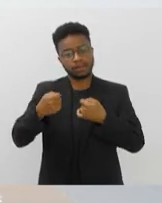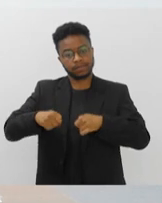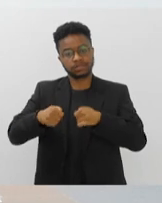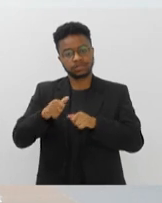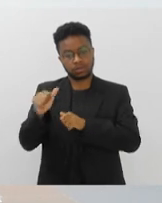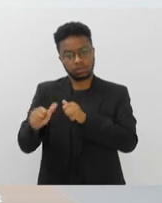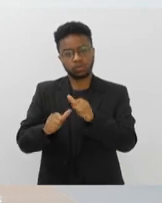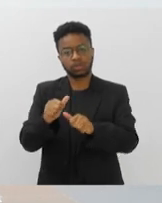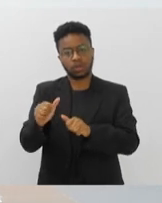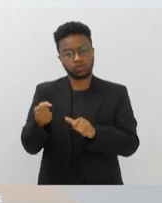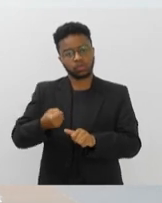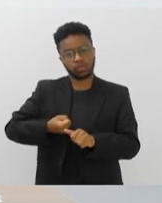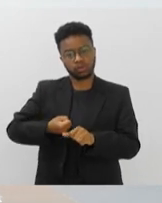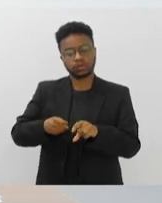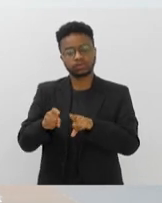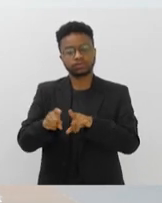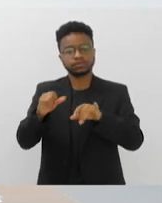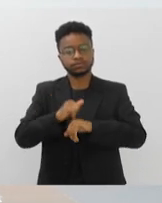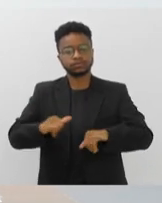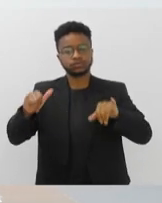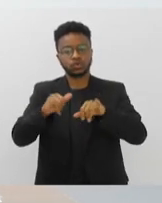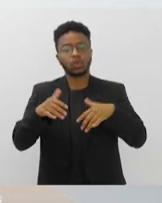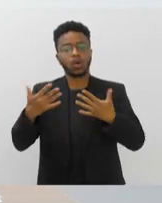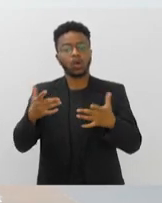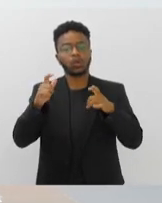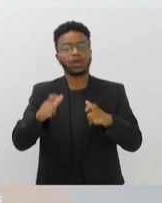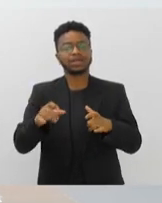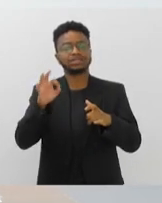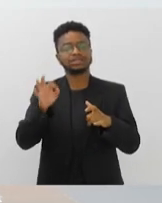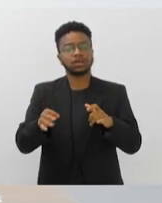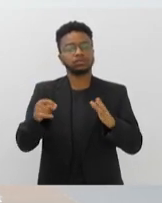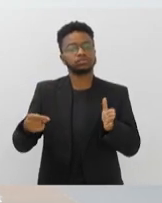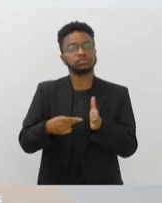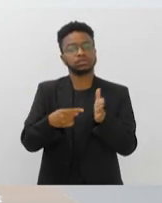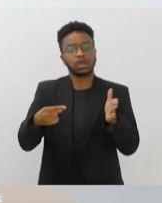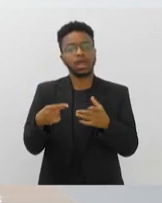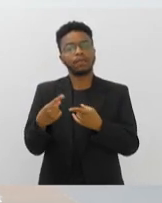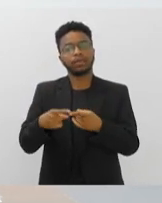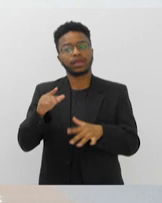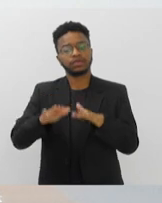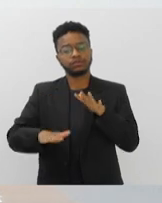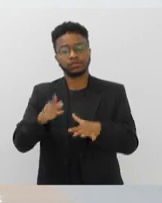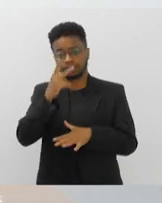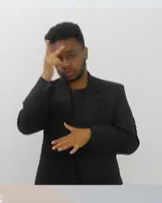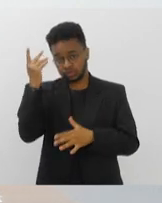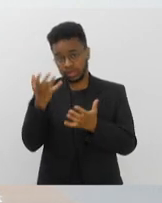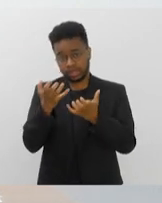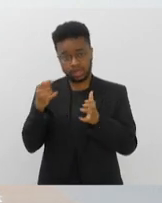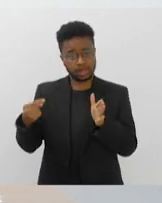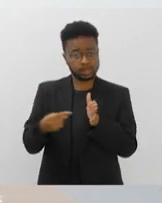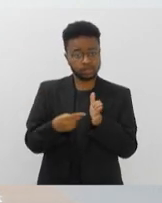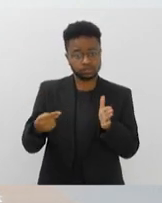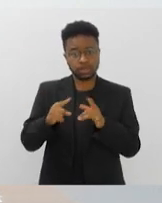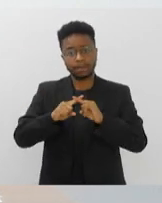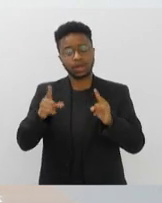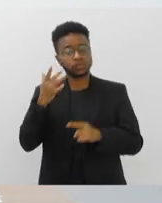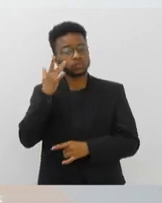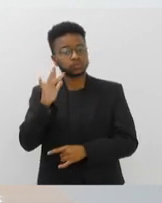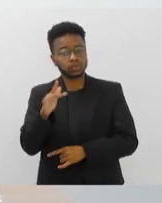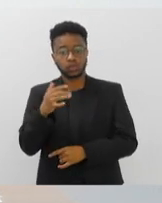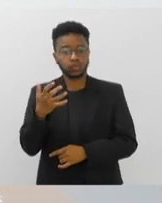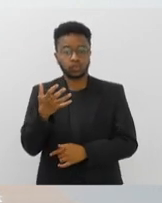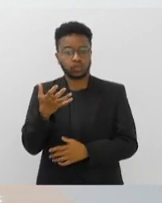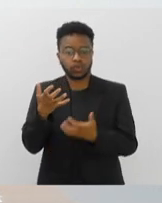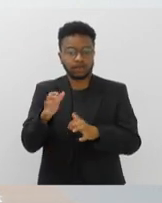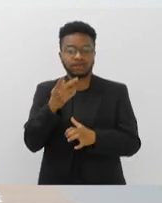atualização e da divulgação dos canais de notificação porque muitas pessoas querem notificar não sabem não querem se